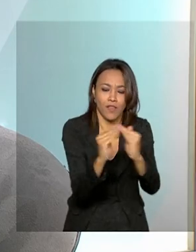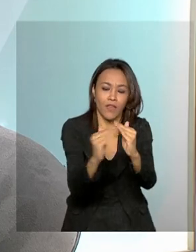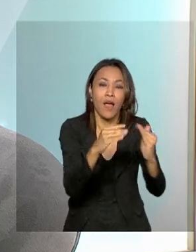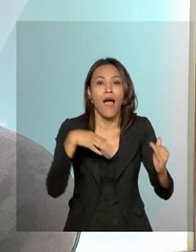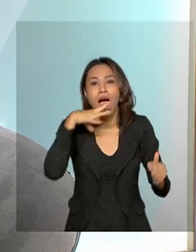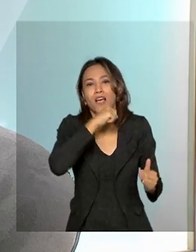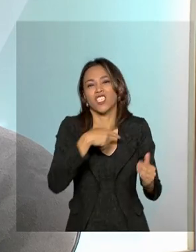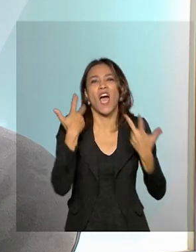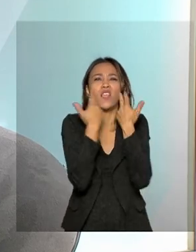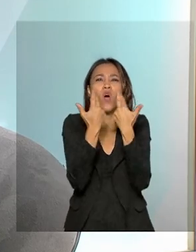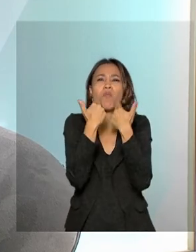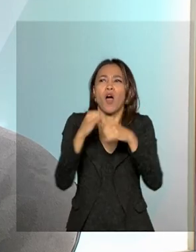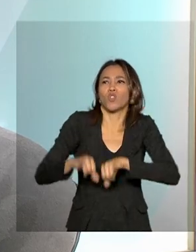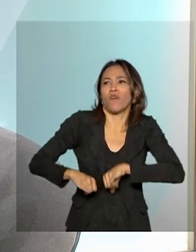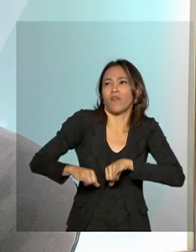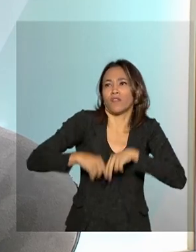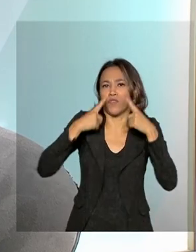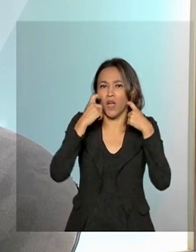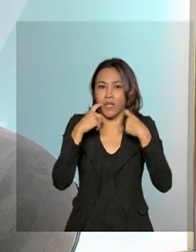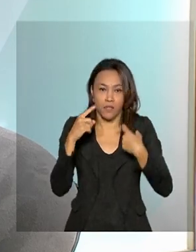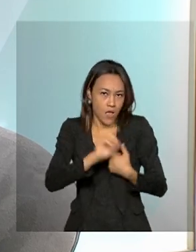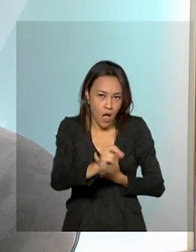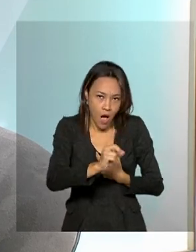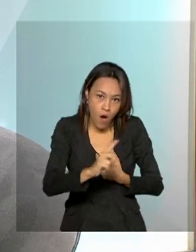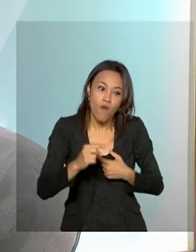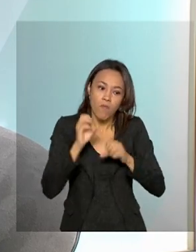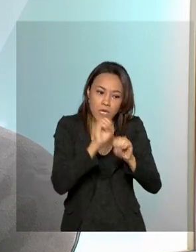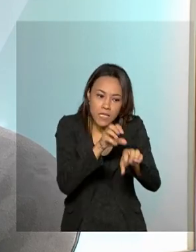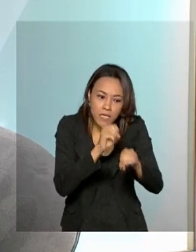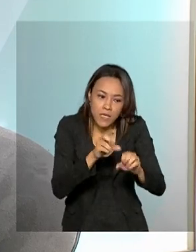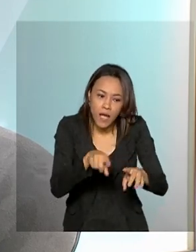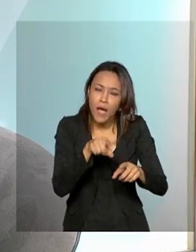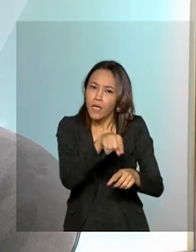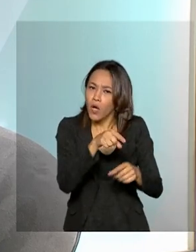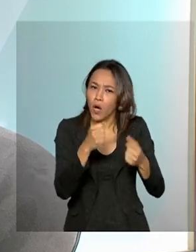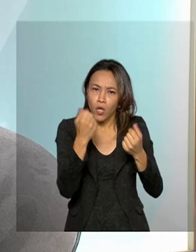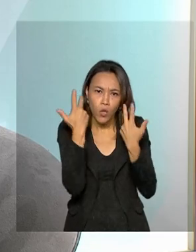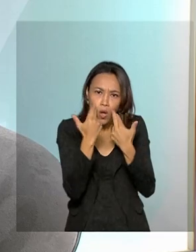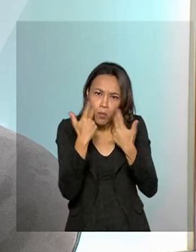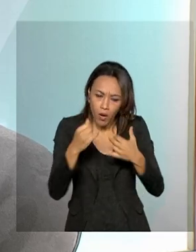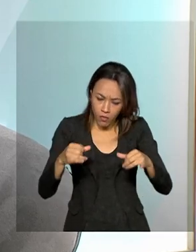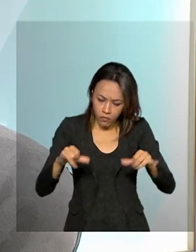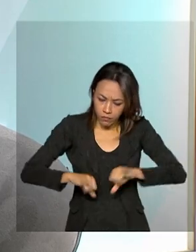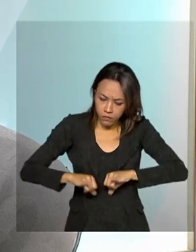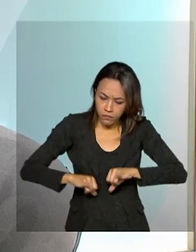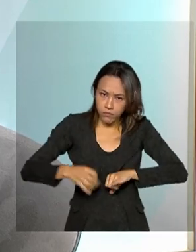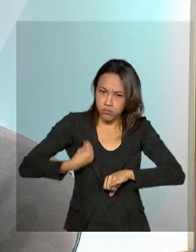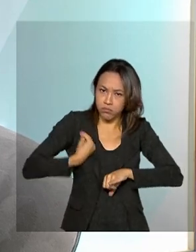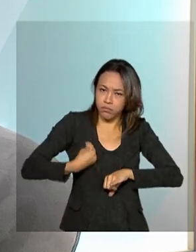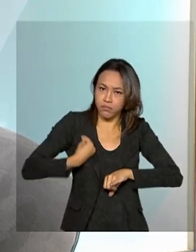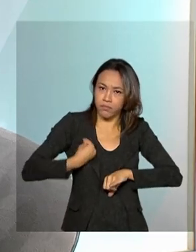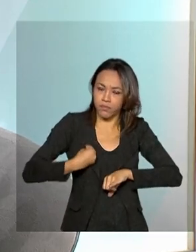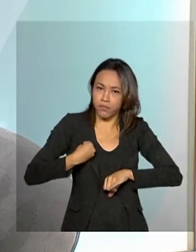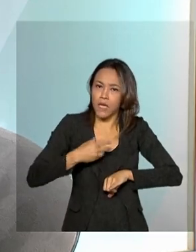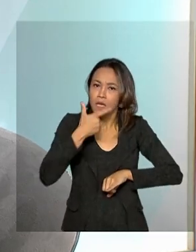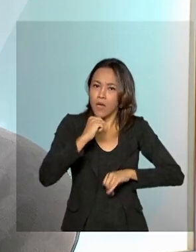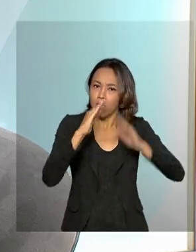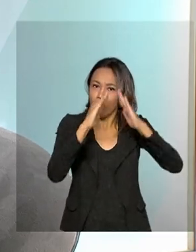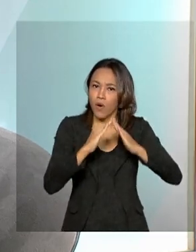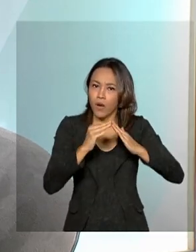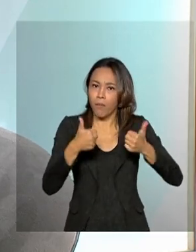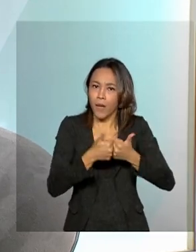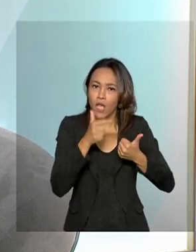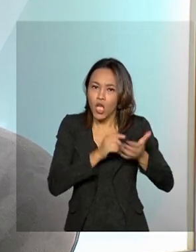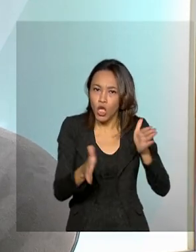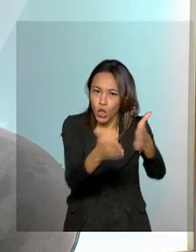é normal. Nós vamos falar com as mulheres na floresta que não é normal viver nesse ciclo de violência. E nós também estamos